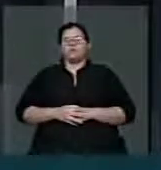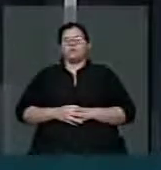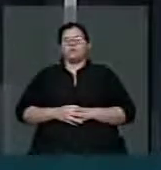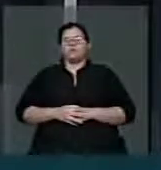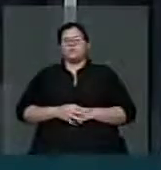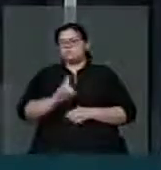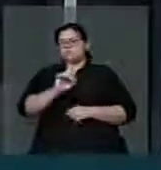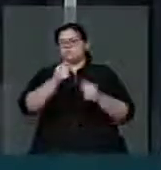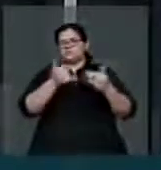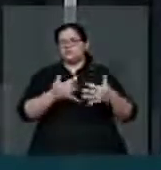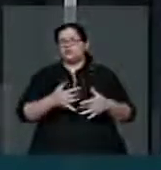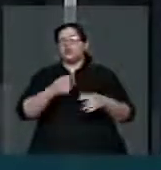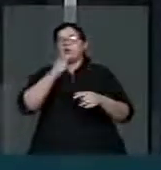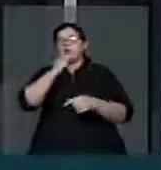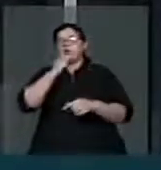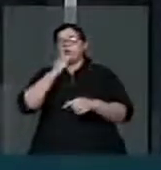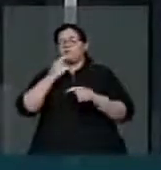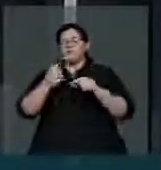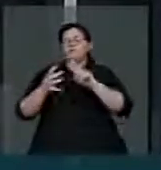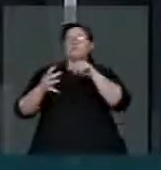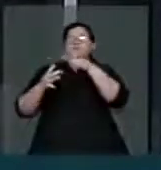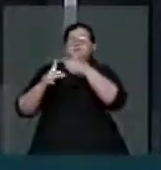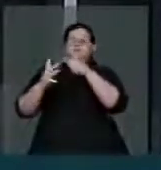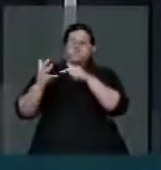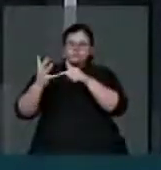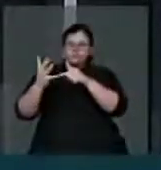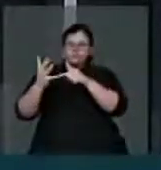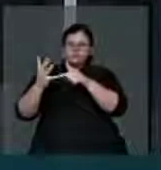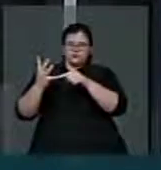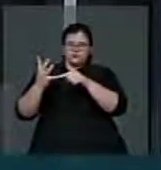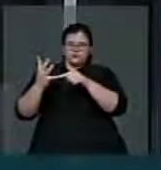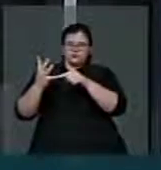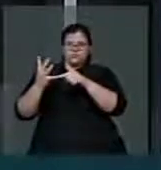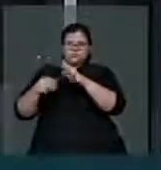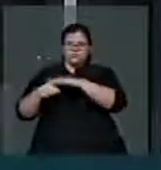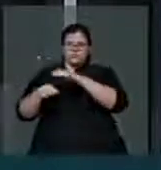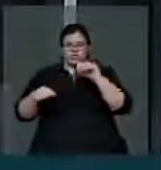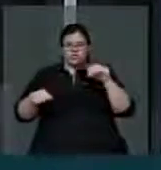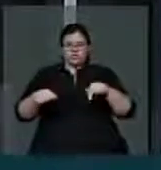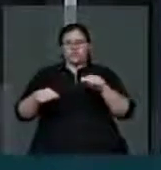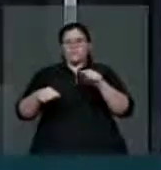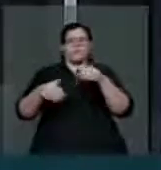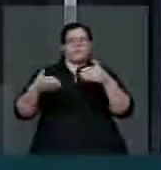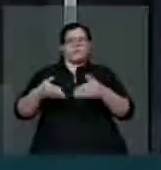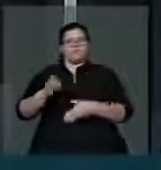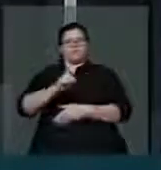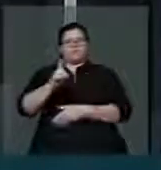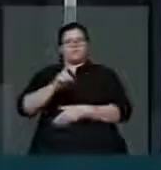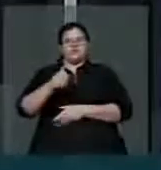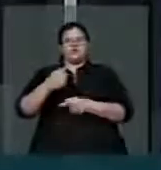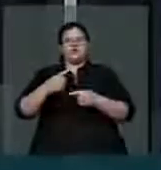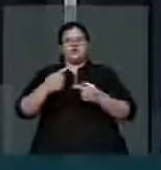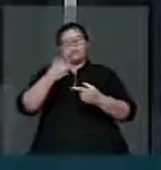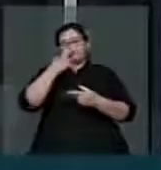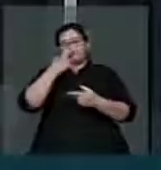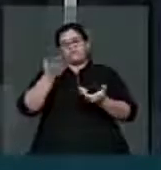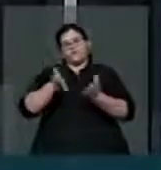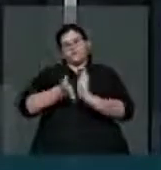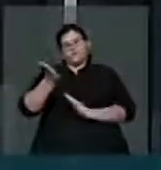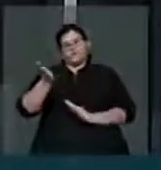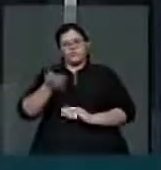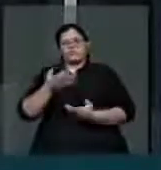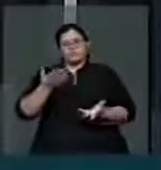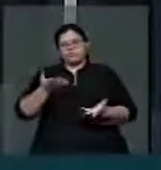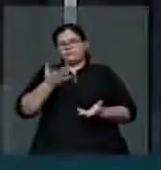ainda decretou a prisão de um 4º, que convocado não compareceu, foi considerado foragido. E desse